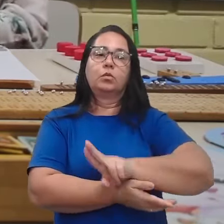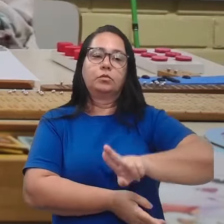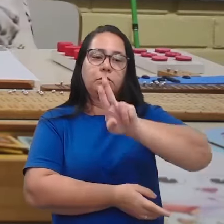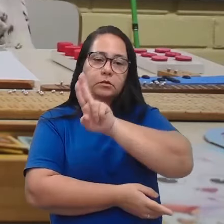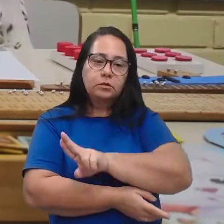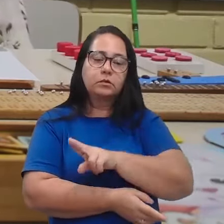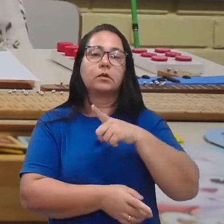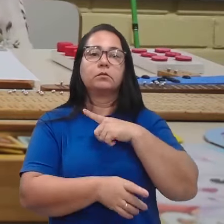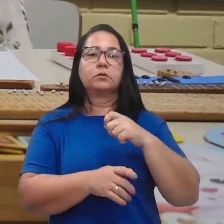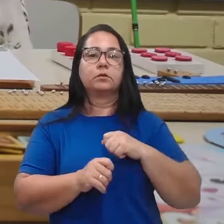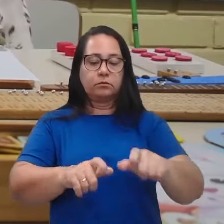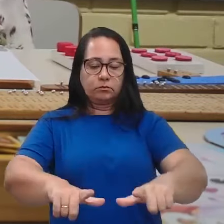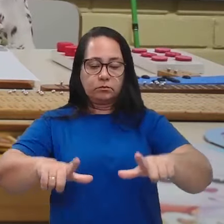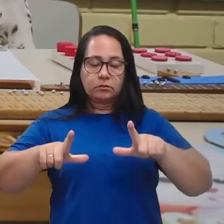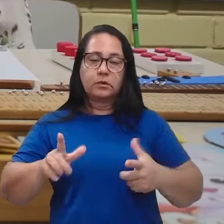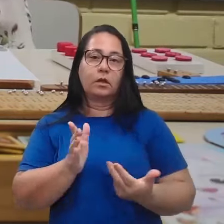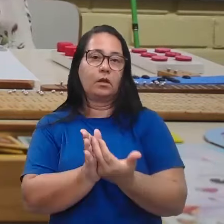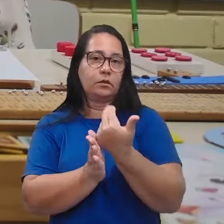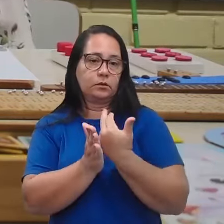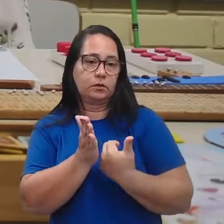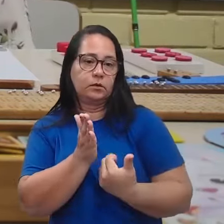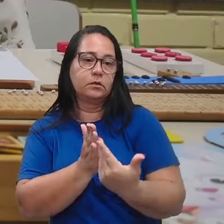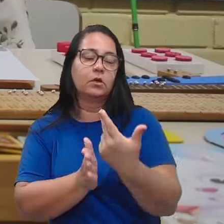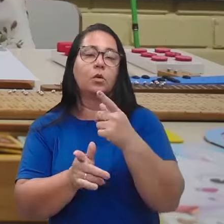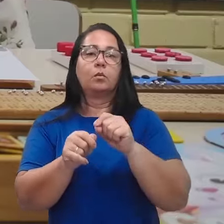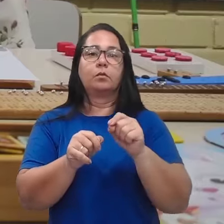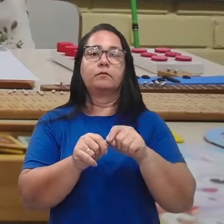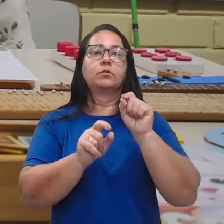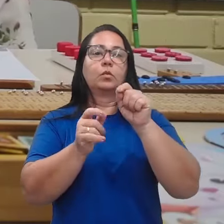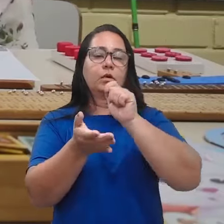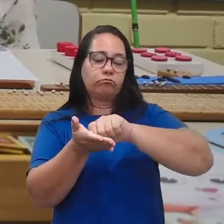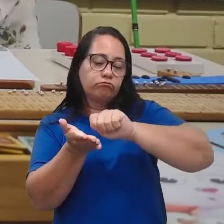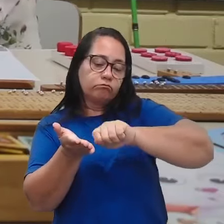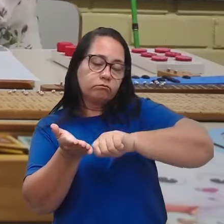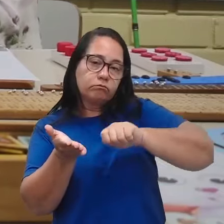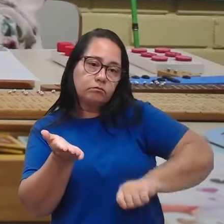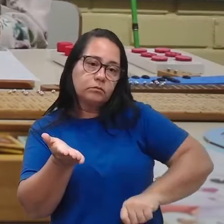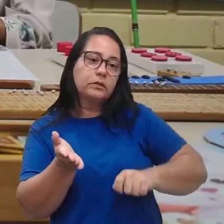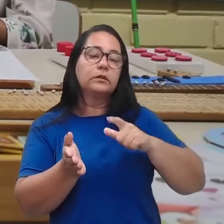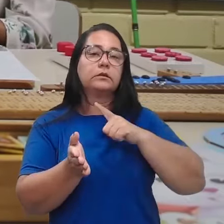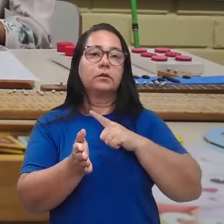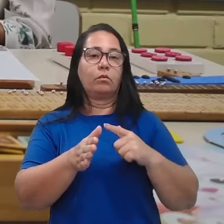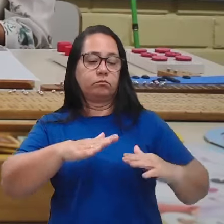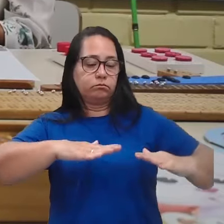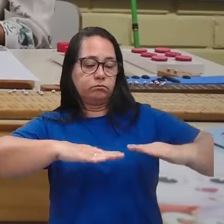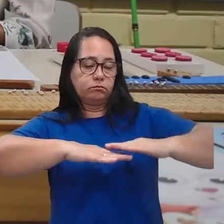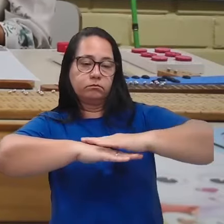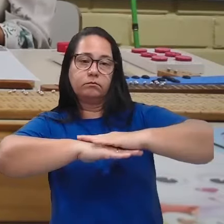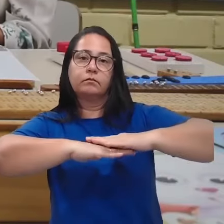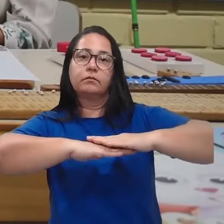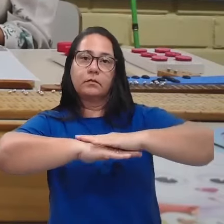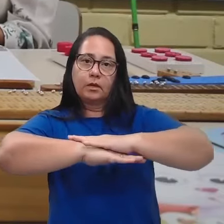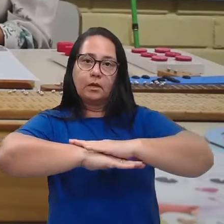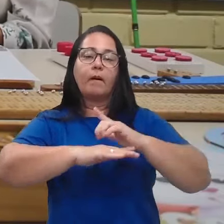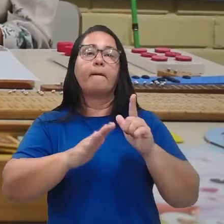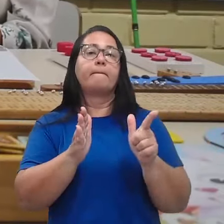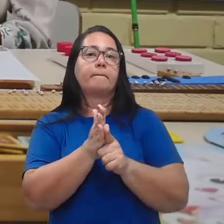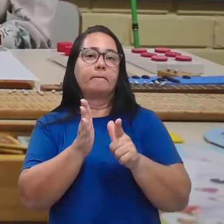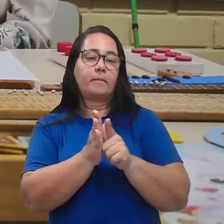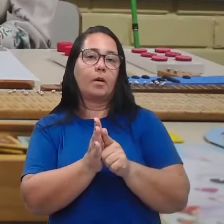tela de desenho que é para a gente fazer a escrita, então nós colocamos sobre ela o papel ofício